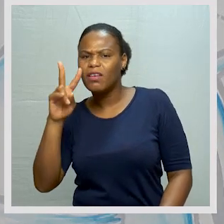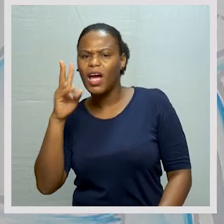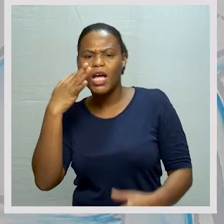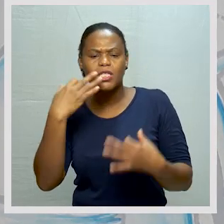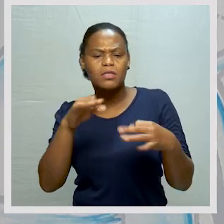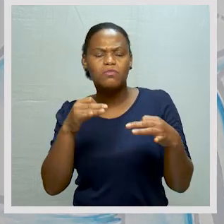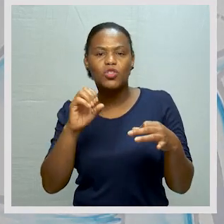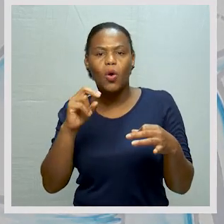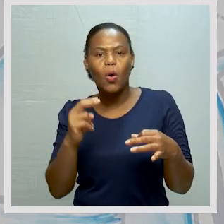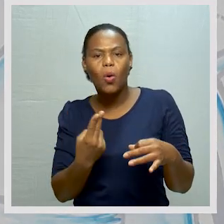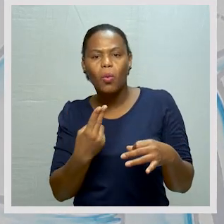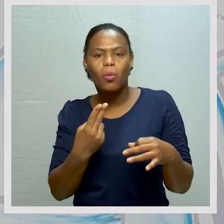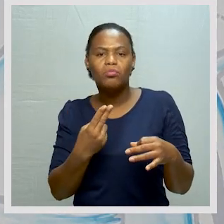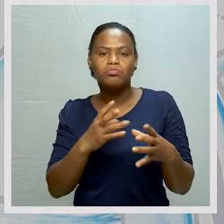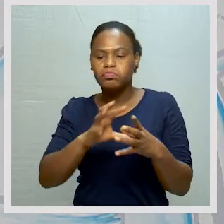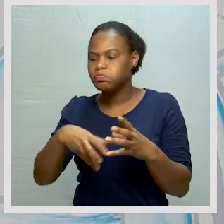ou composta.